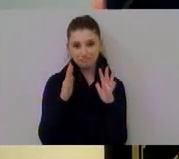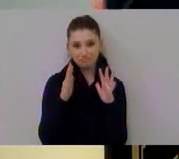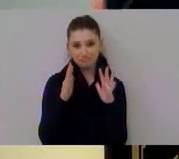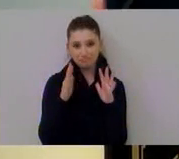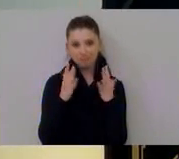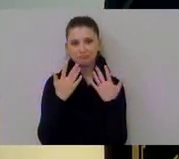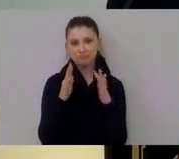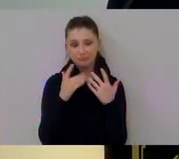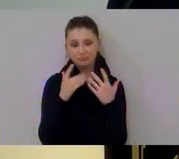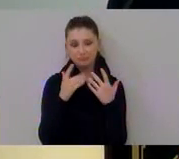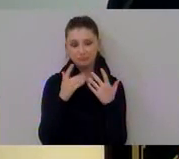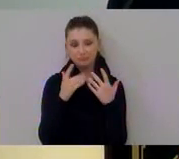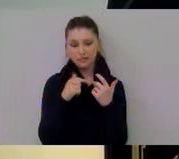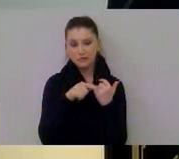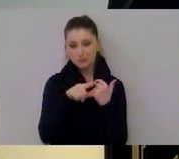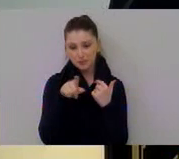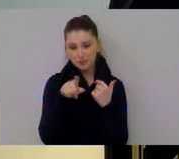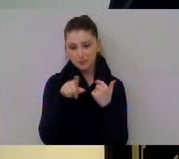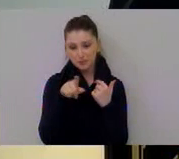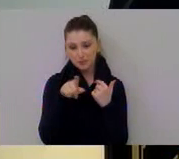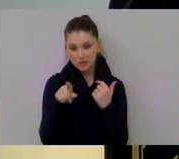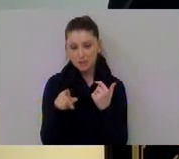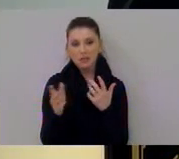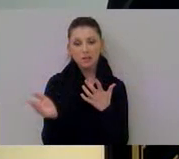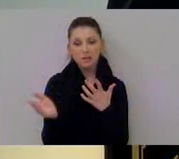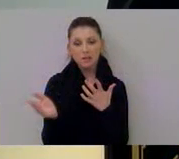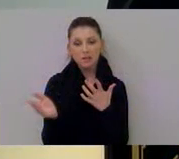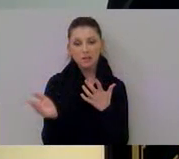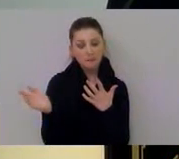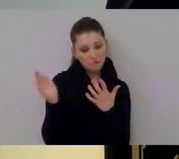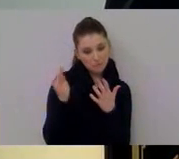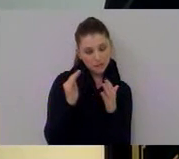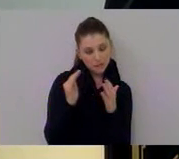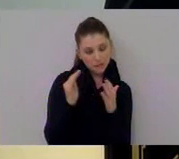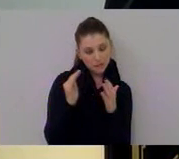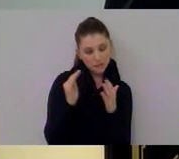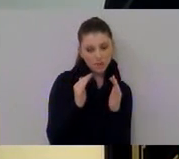uma planação de como é que está a situação.